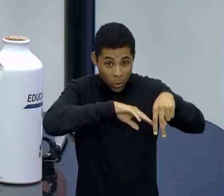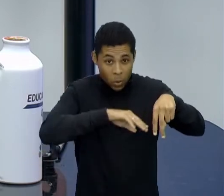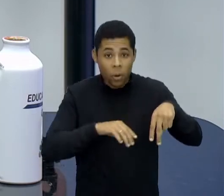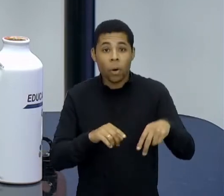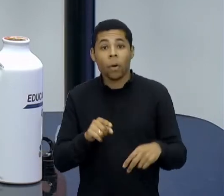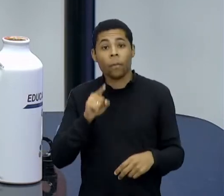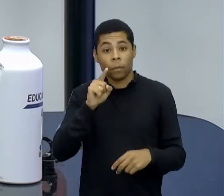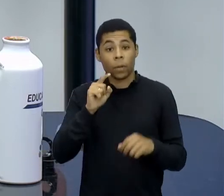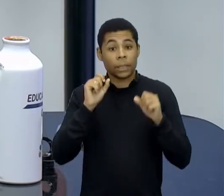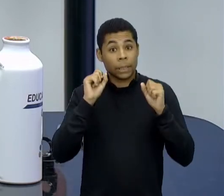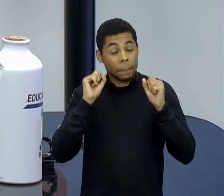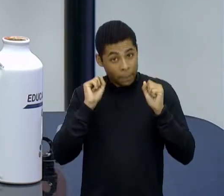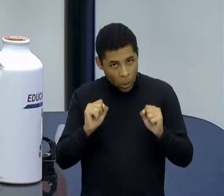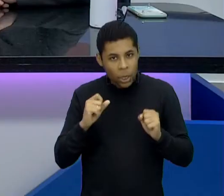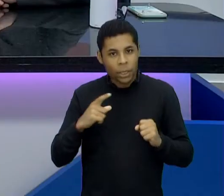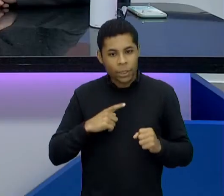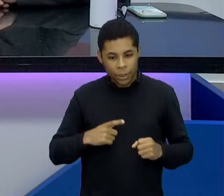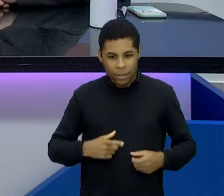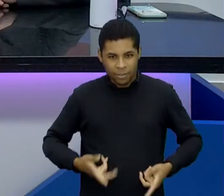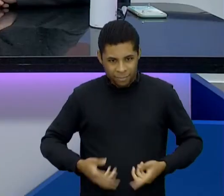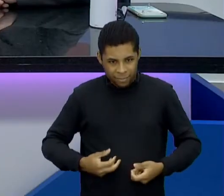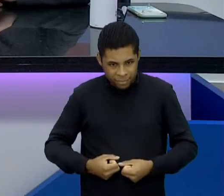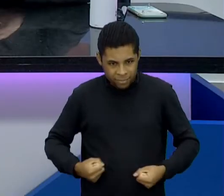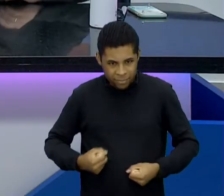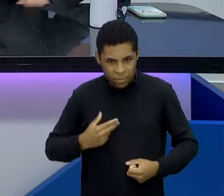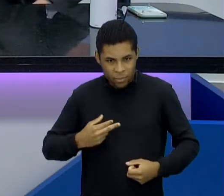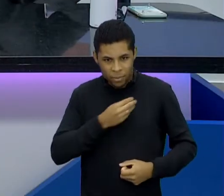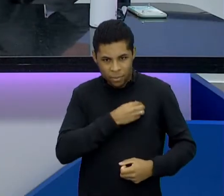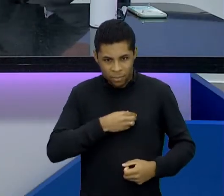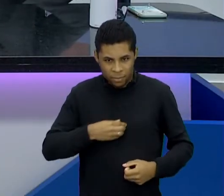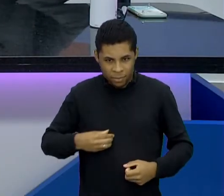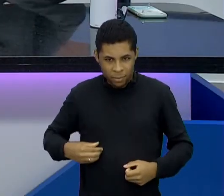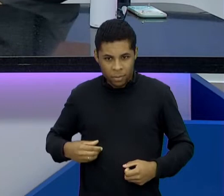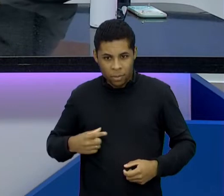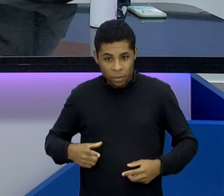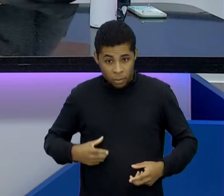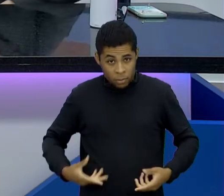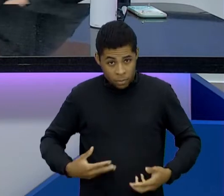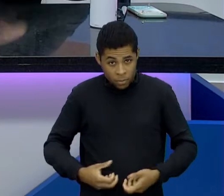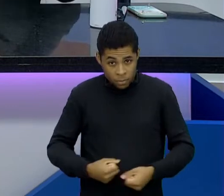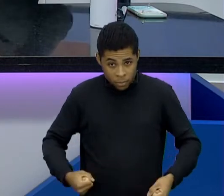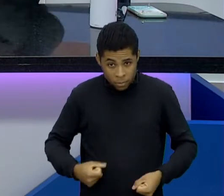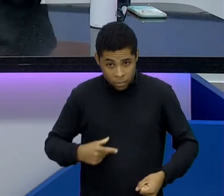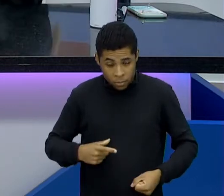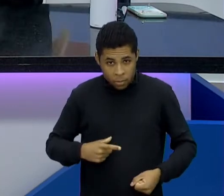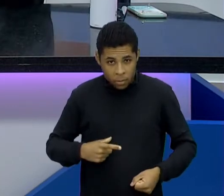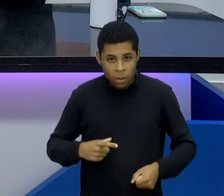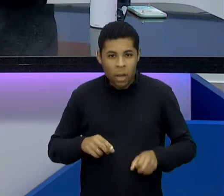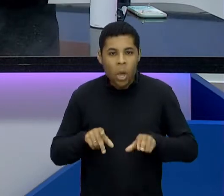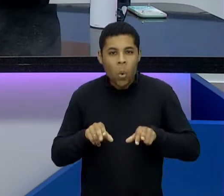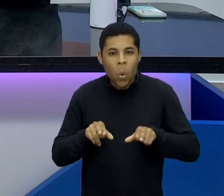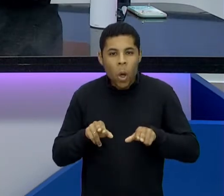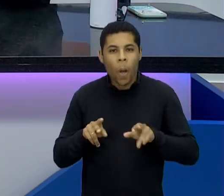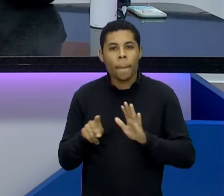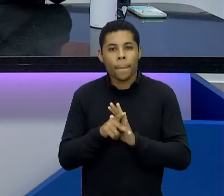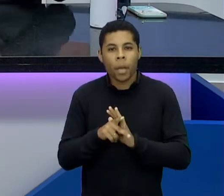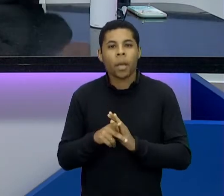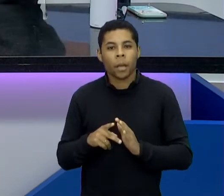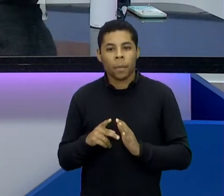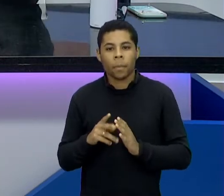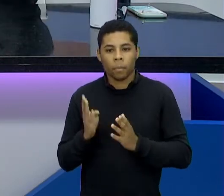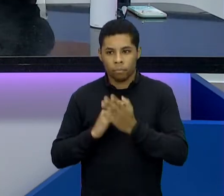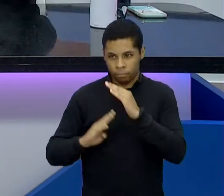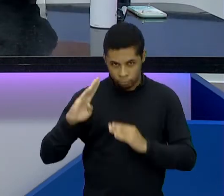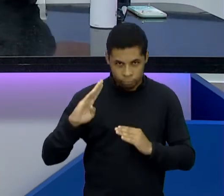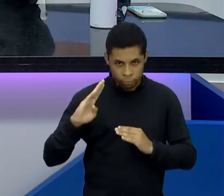todos os seus cordões. Aqueles cordões que eles ostentam? Assim? Não, os cordões são como se fossem as faixas que determinam